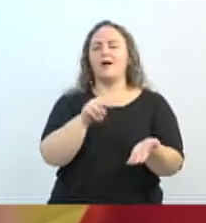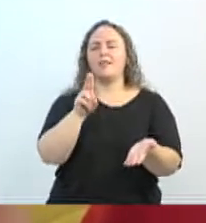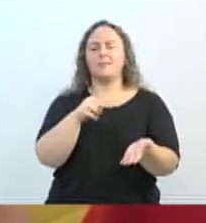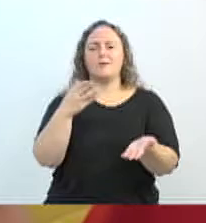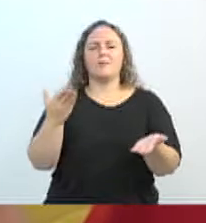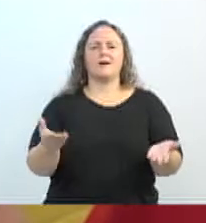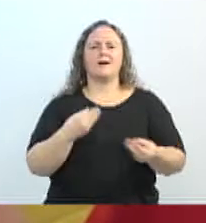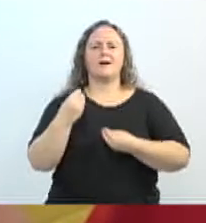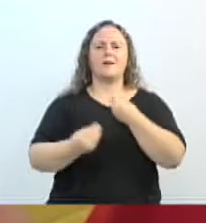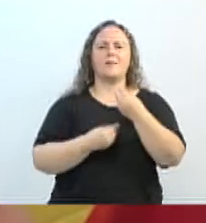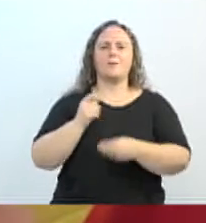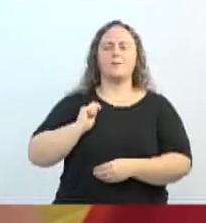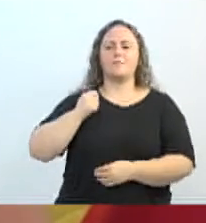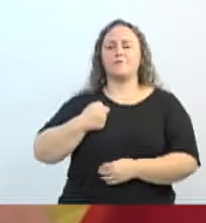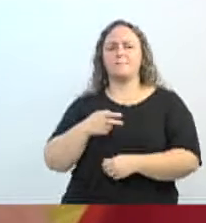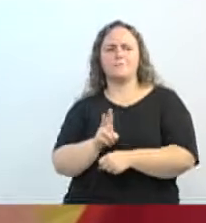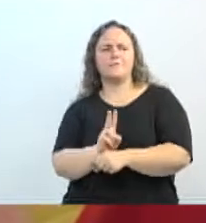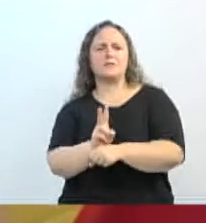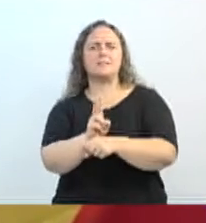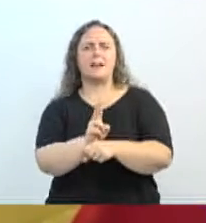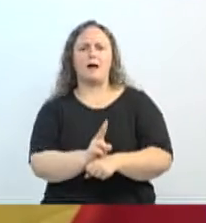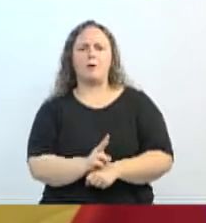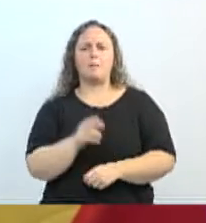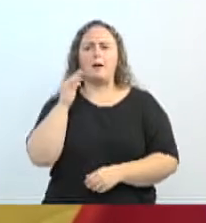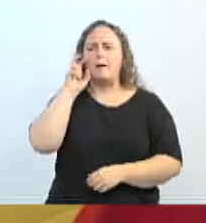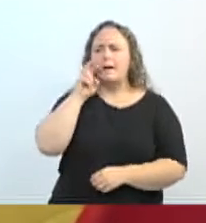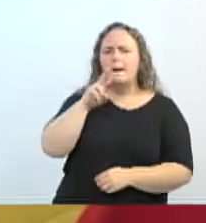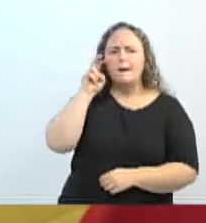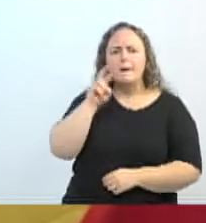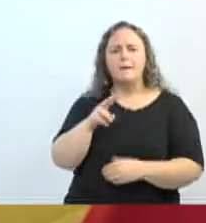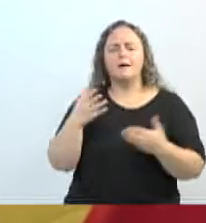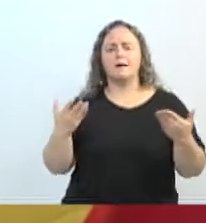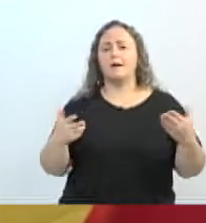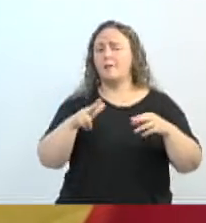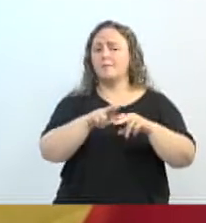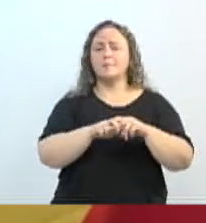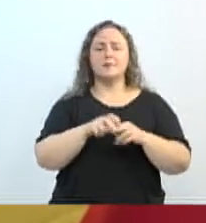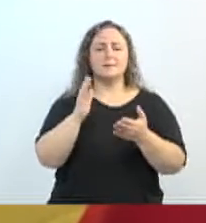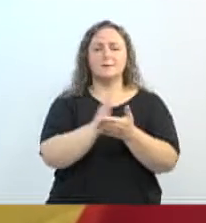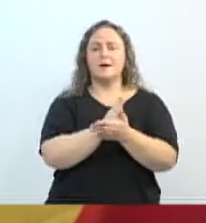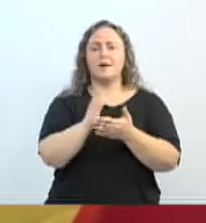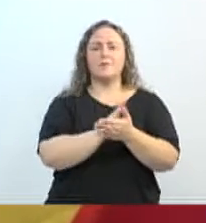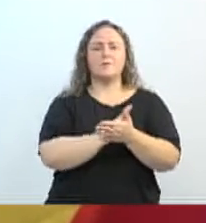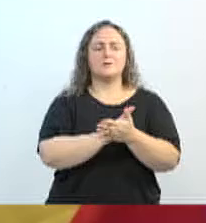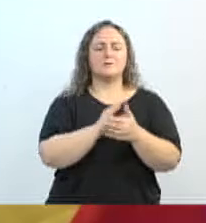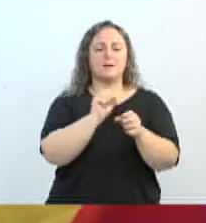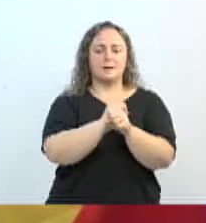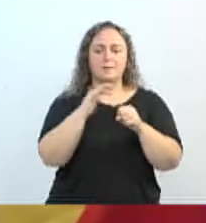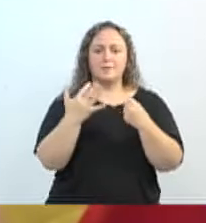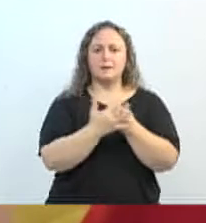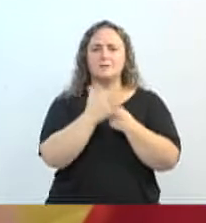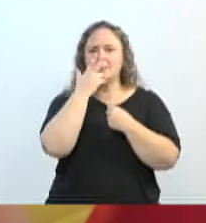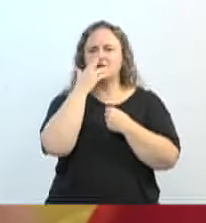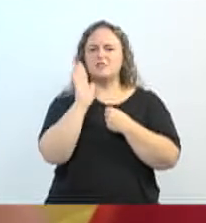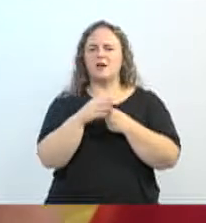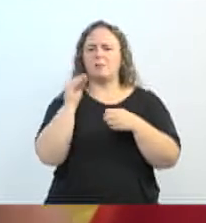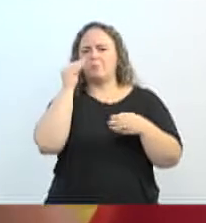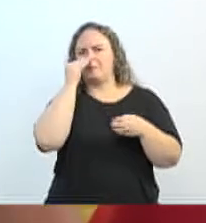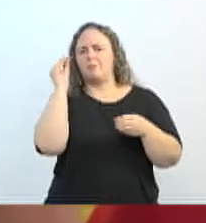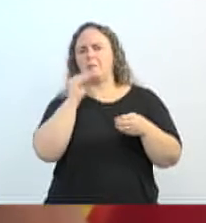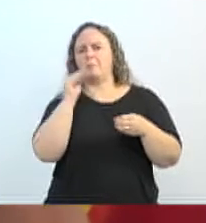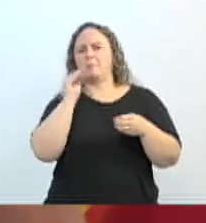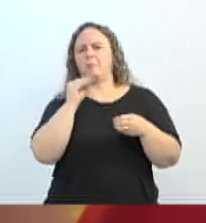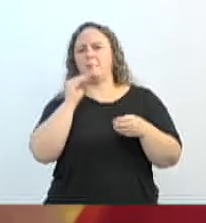de fiscalizar isso, não existe bom senso, e as pessoas já tratam a pandemia como algo decrescente, que realmente é. E aproveito agora